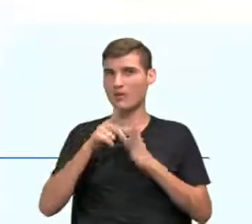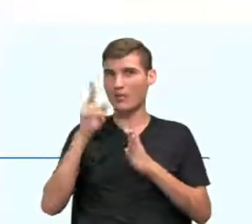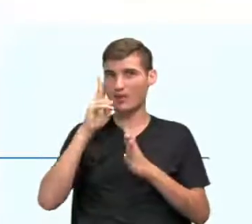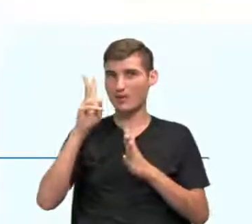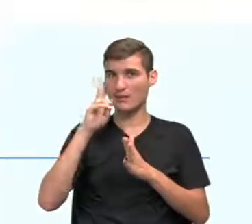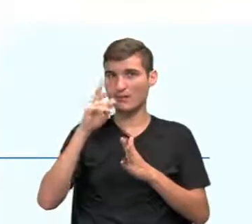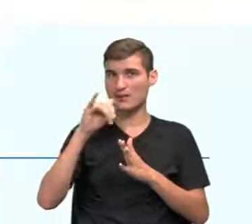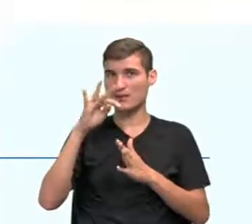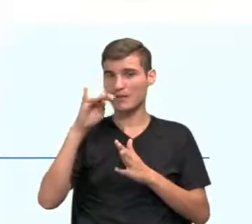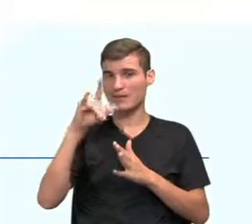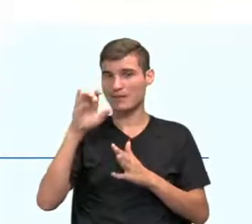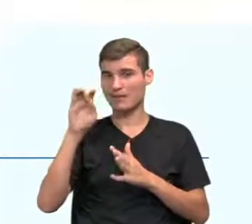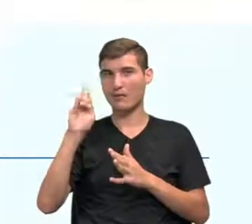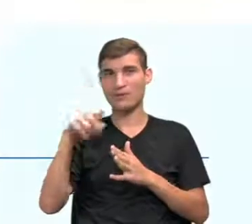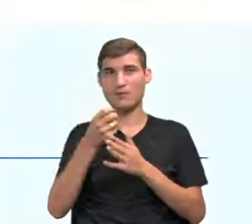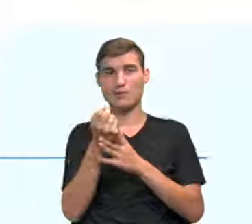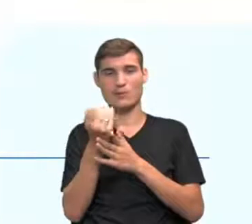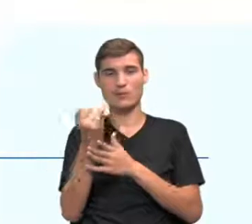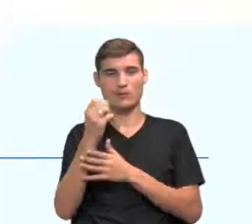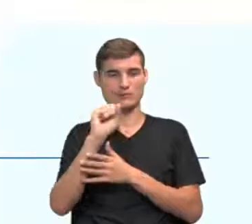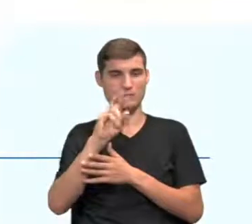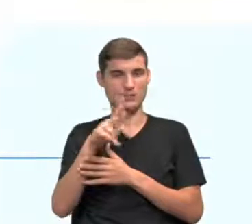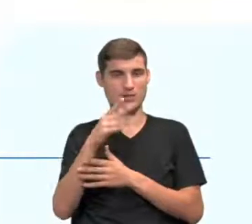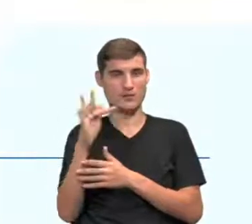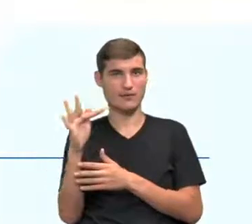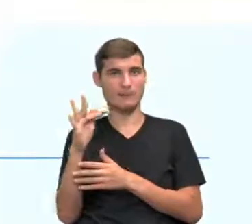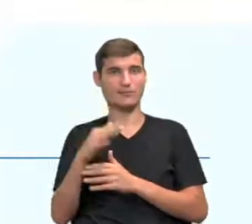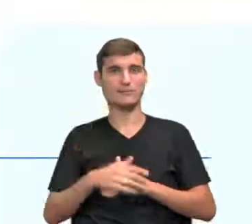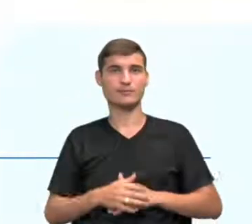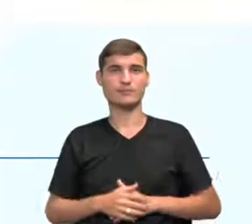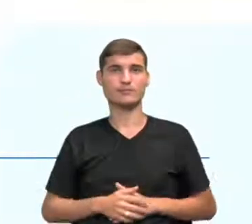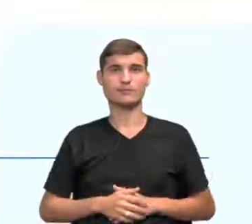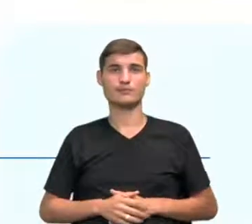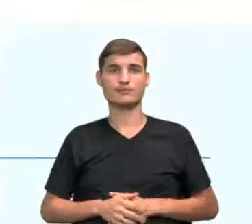a faixa de transmissão de satélite.